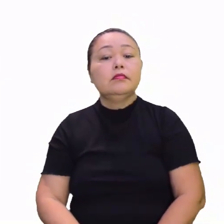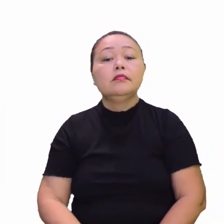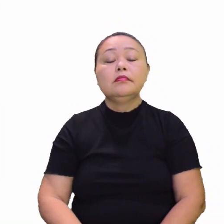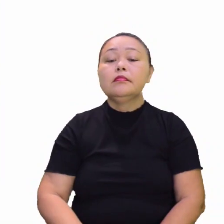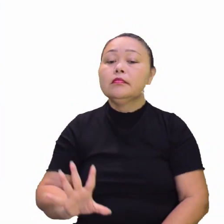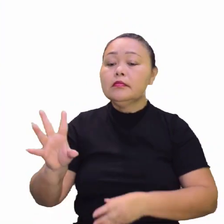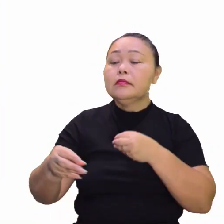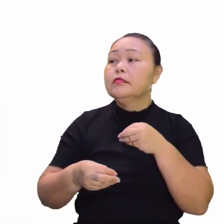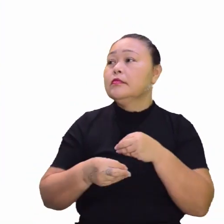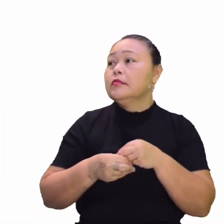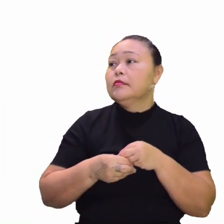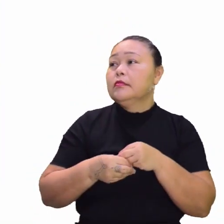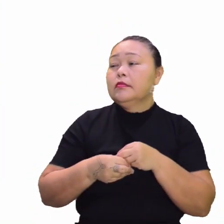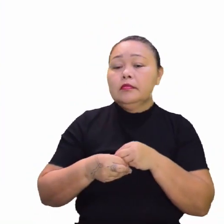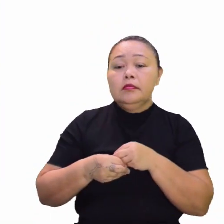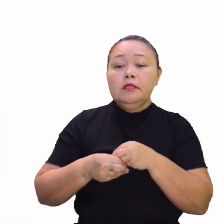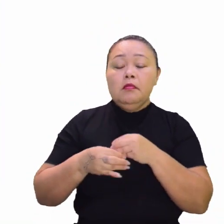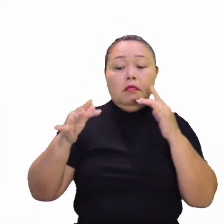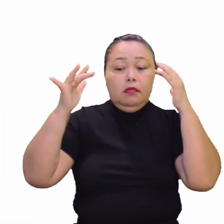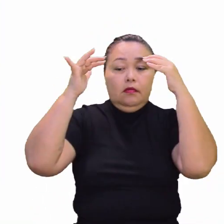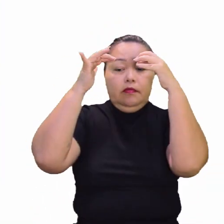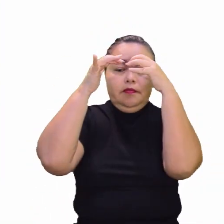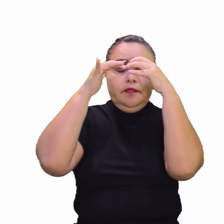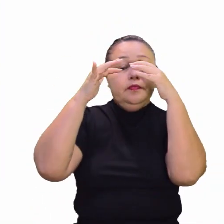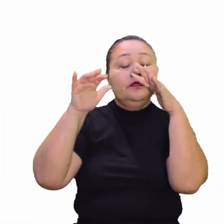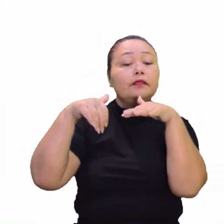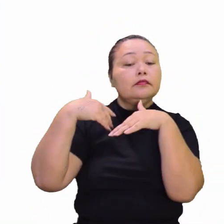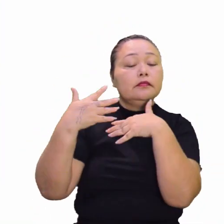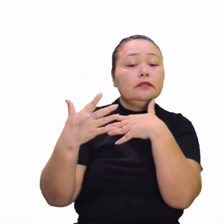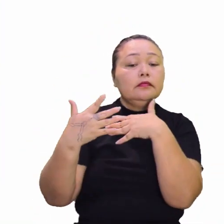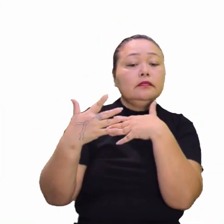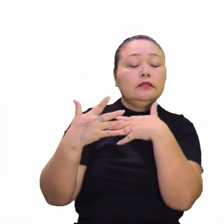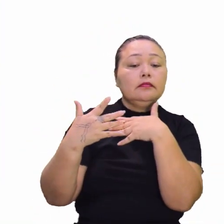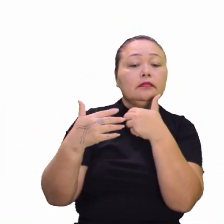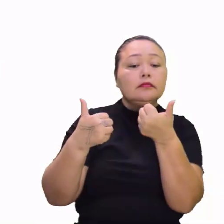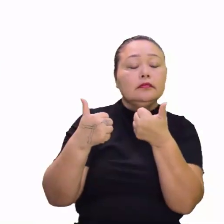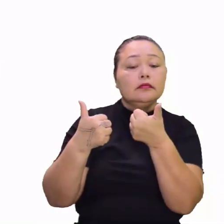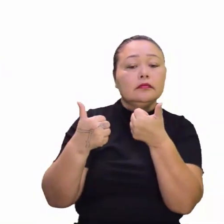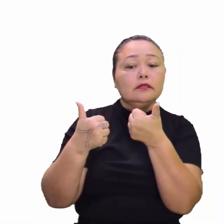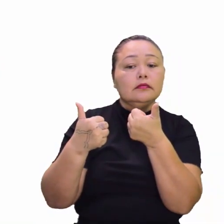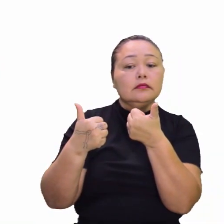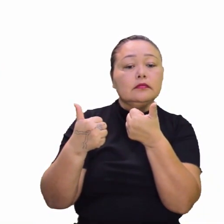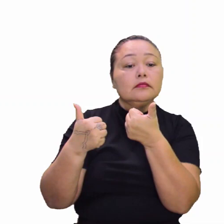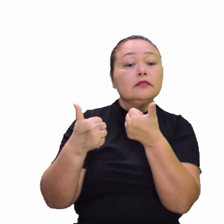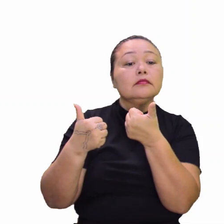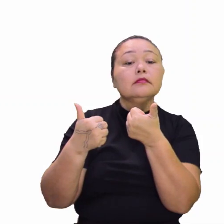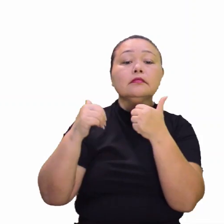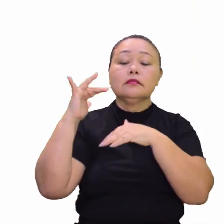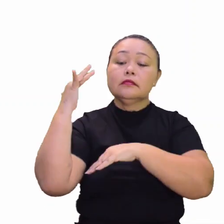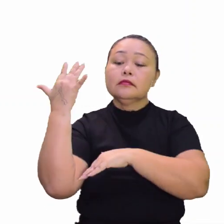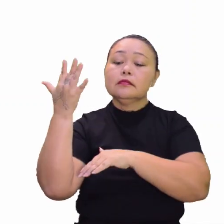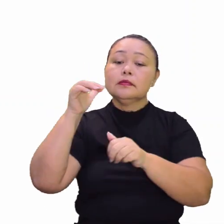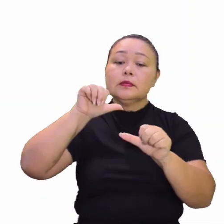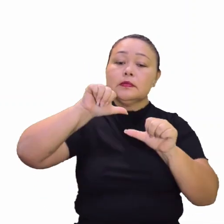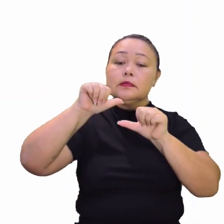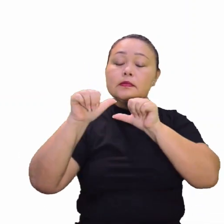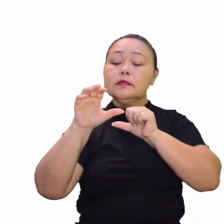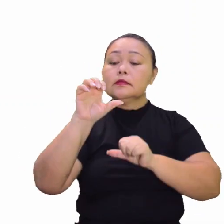Mais alguma coisa sobre a floresta ombrófila densa? Tranquilo. Tranquilo? Beleza. E a